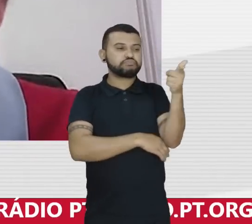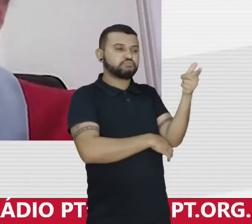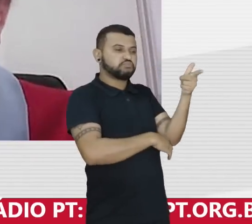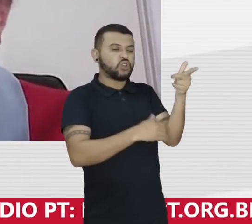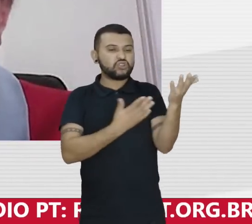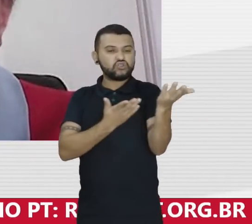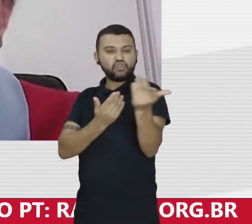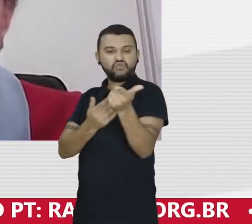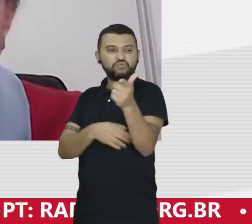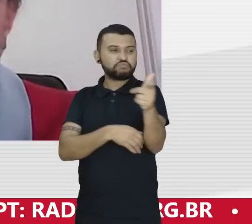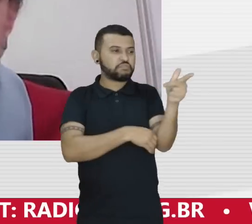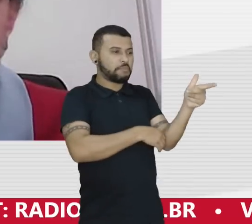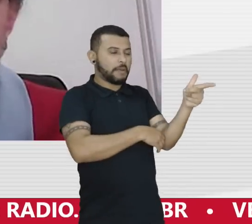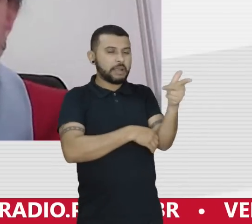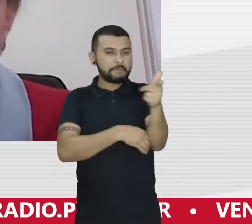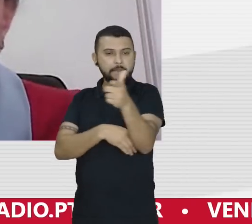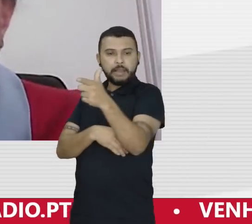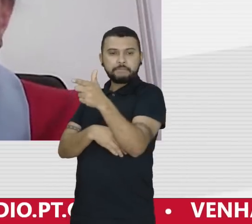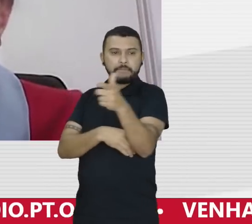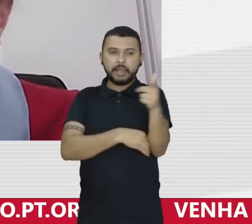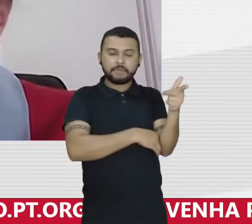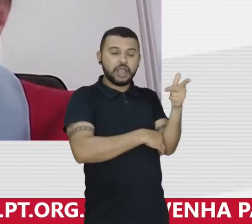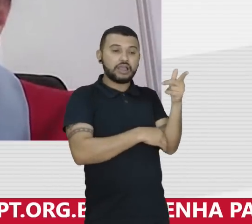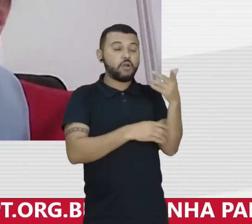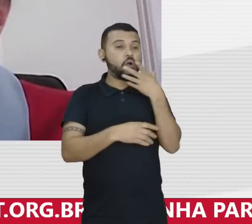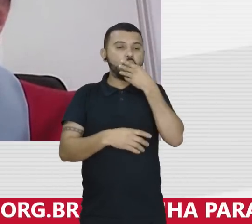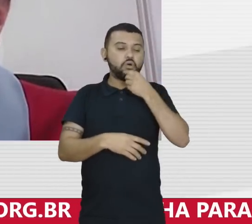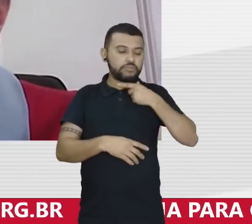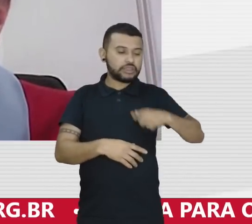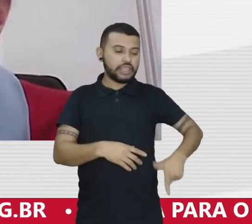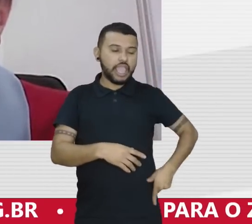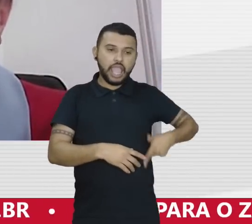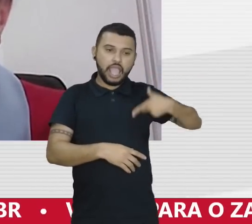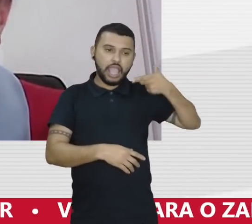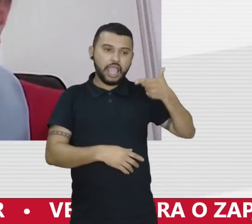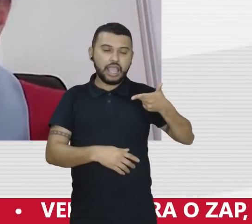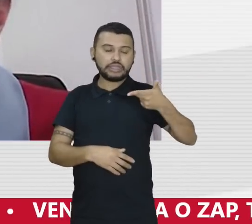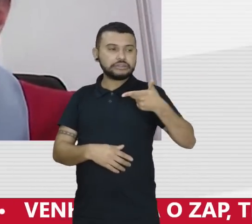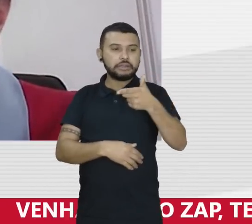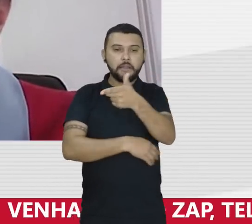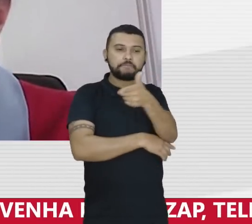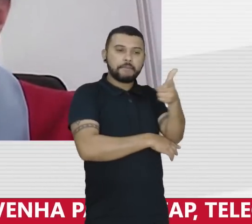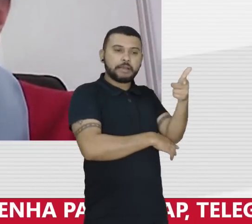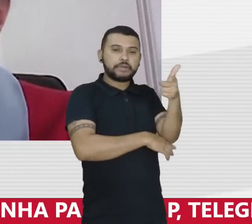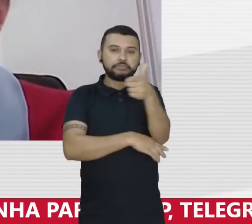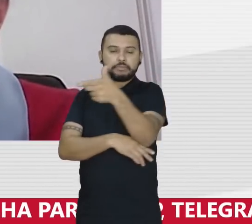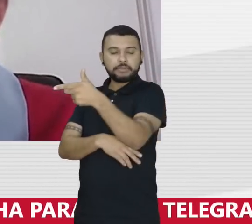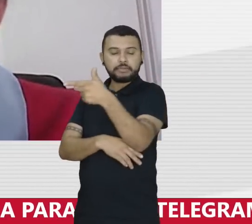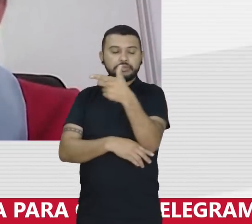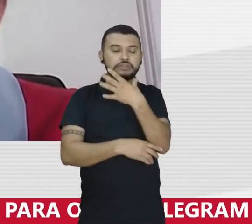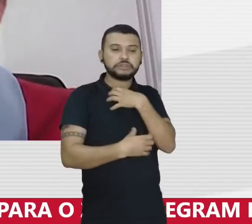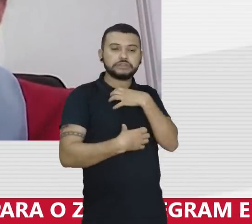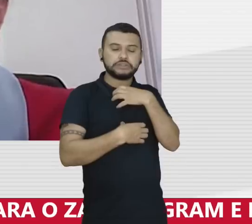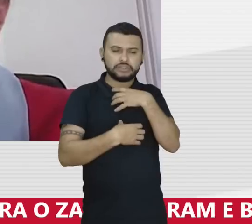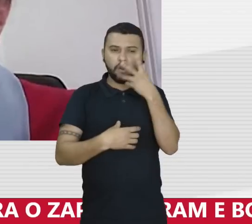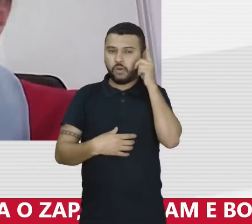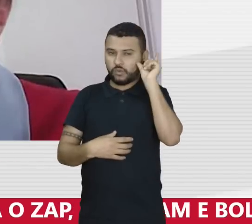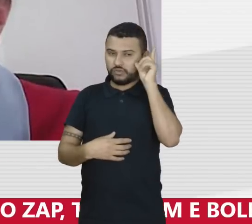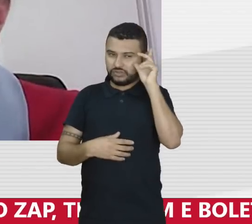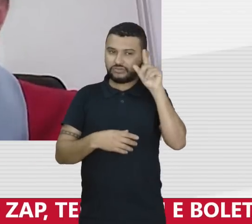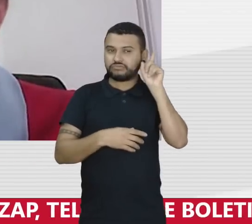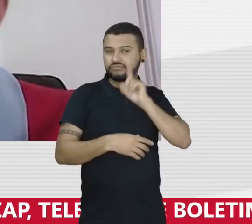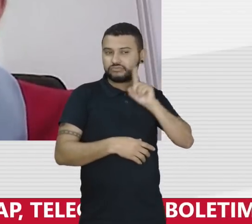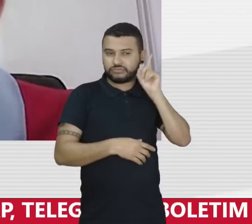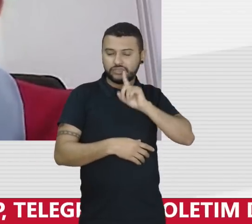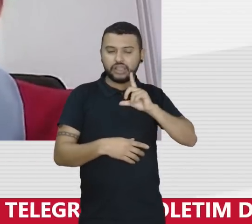jovem que promove com acesso a armas uma mortandade em torno de si, né? Vira e mexe